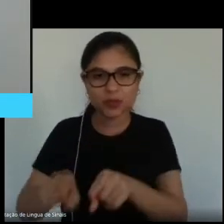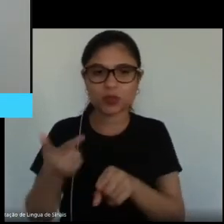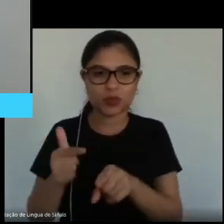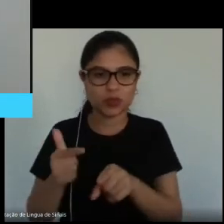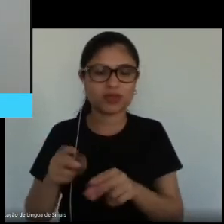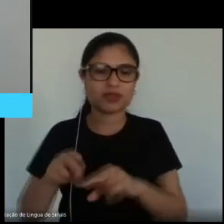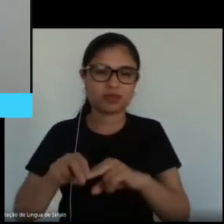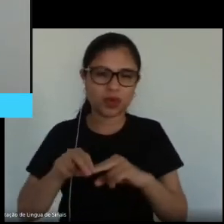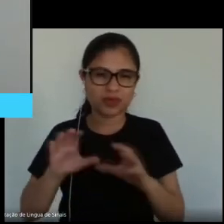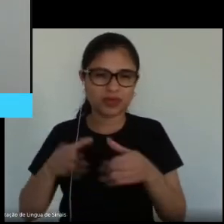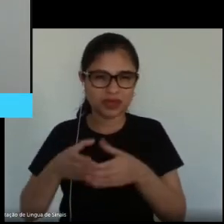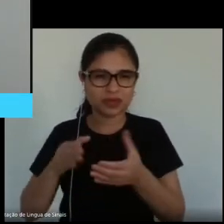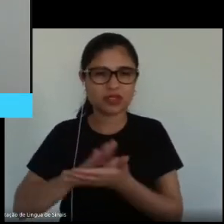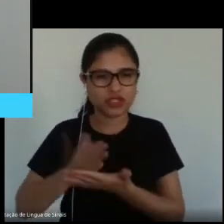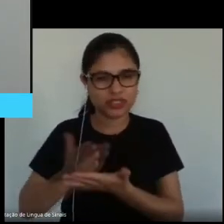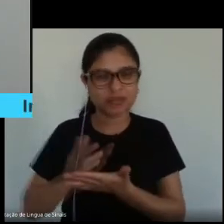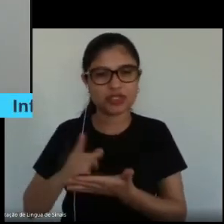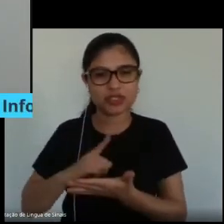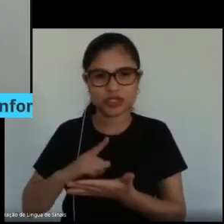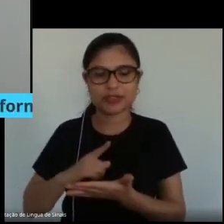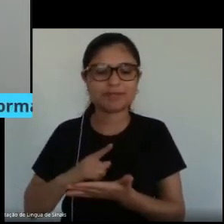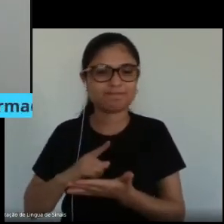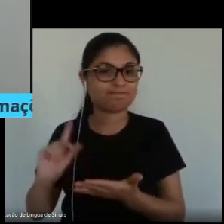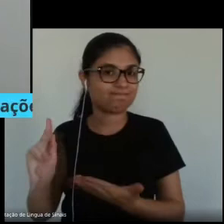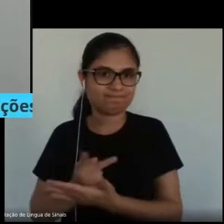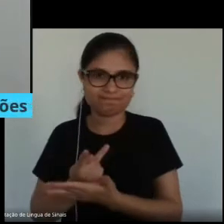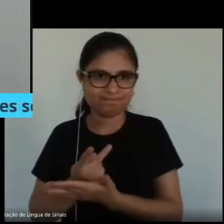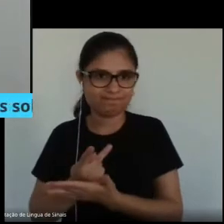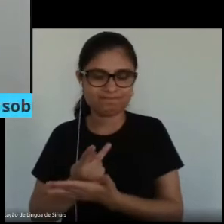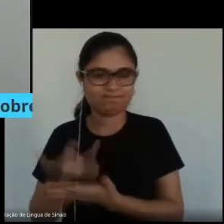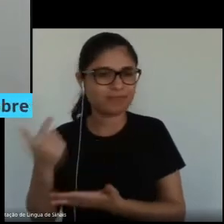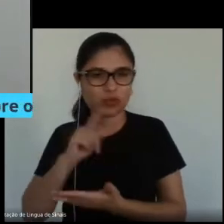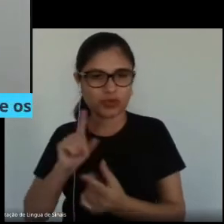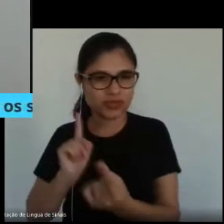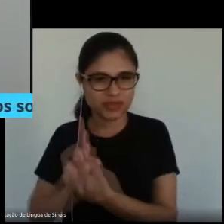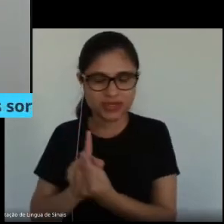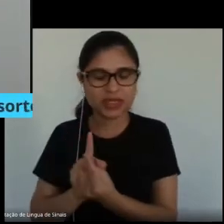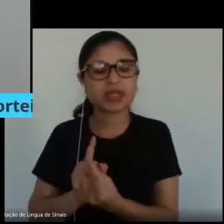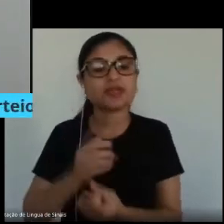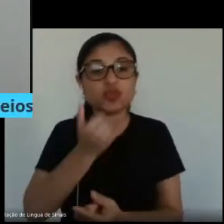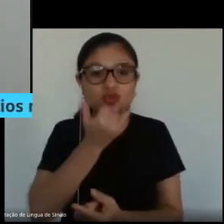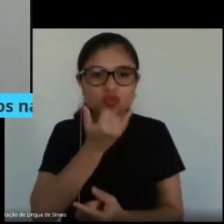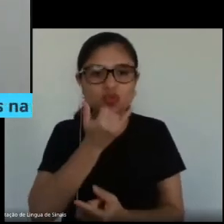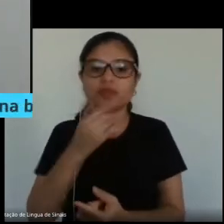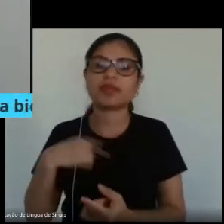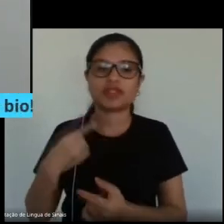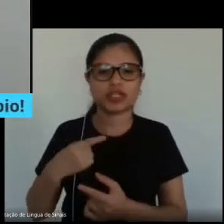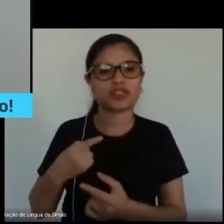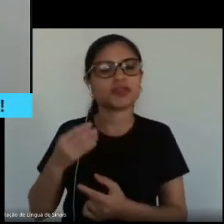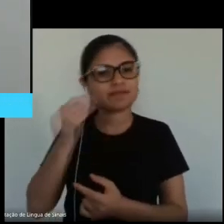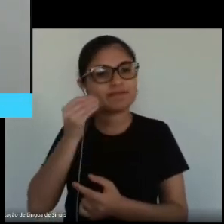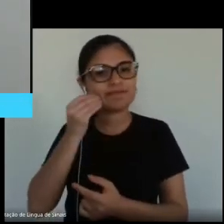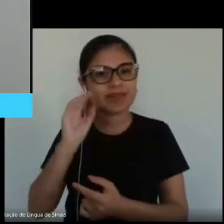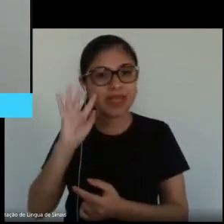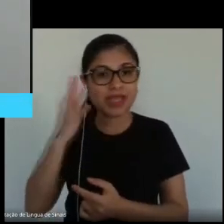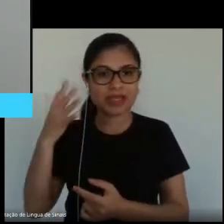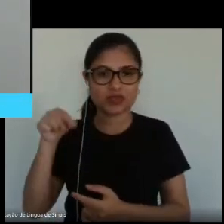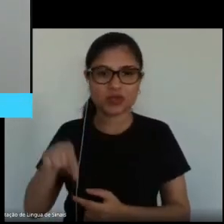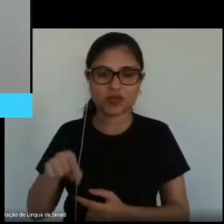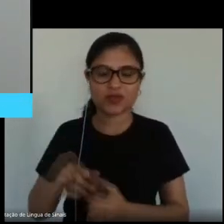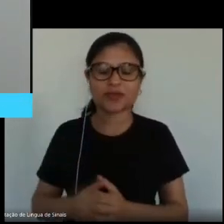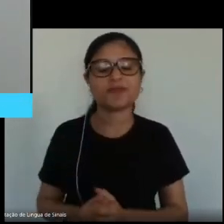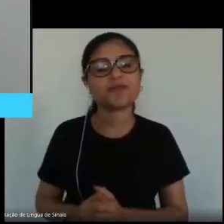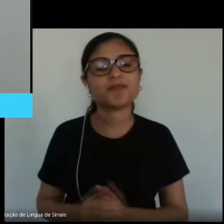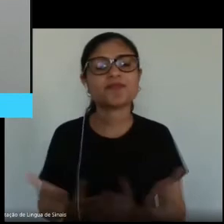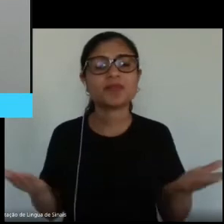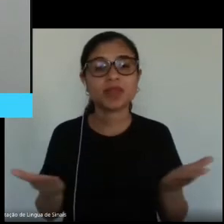intérpretes. Gostaríamos de pedir desculpas e avisar que estamos trabalhando para solucionar esse imprevisto. Hoje contamos